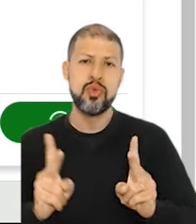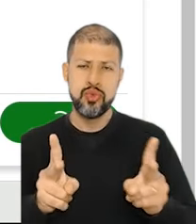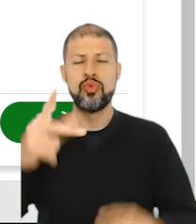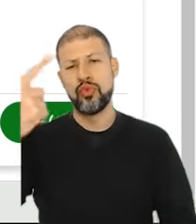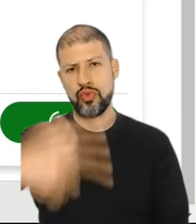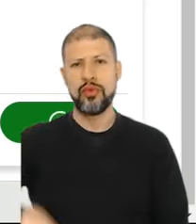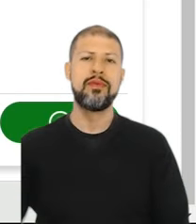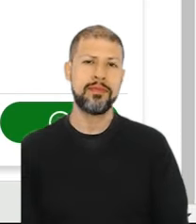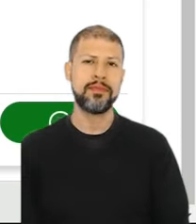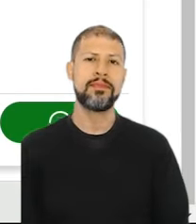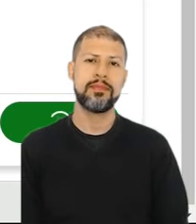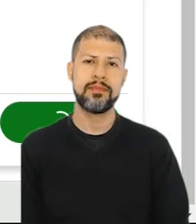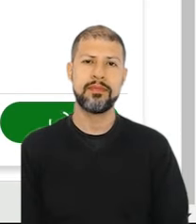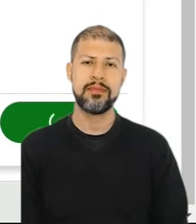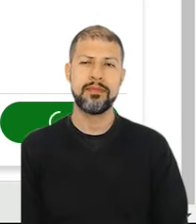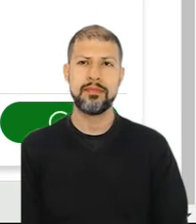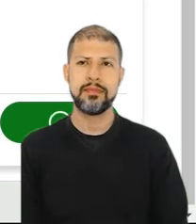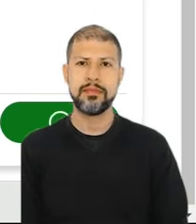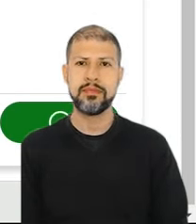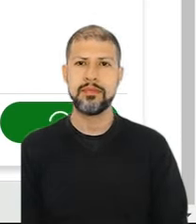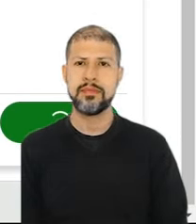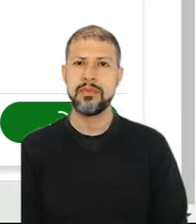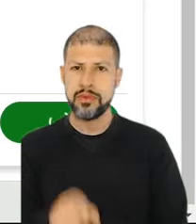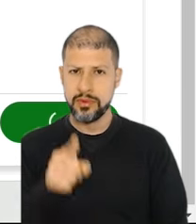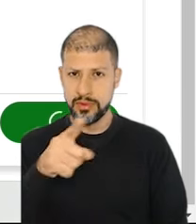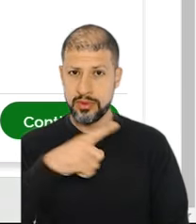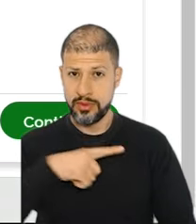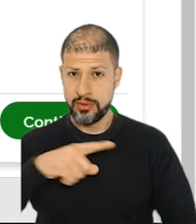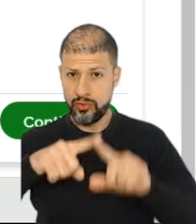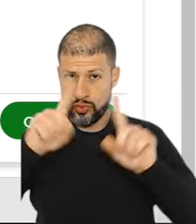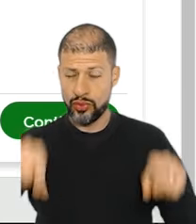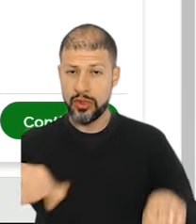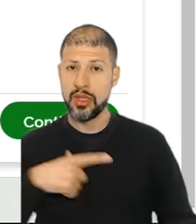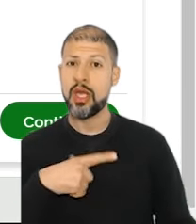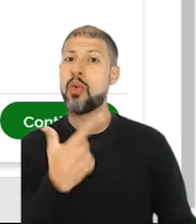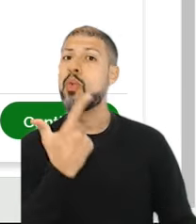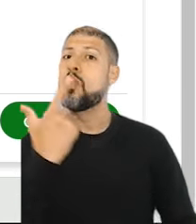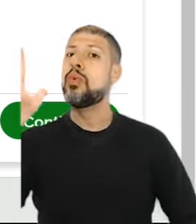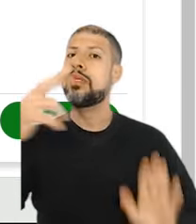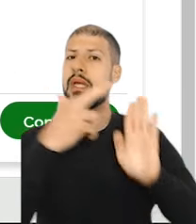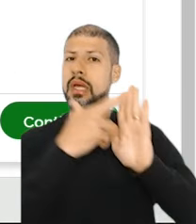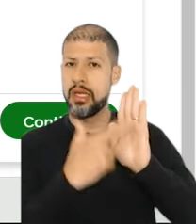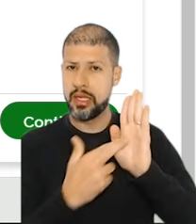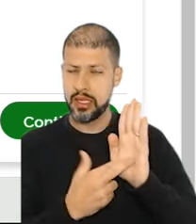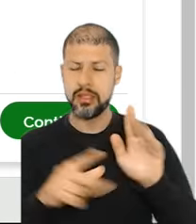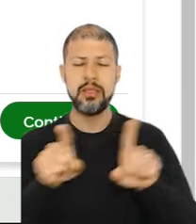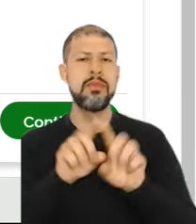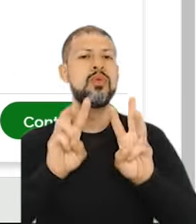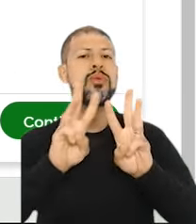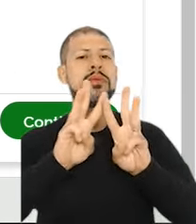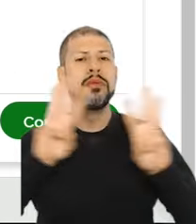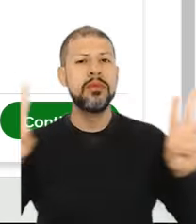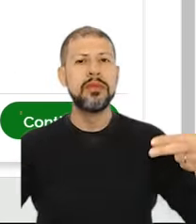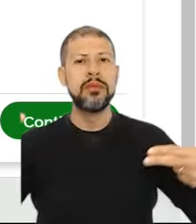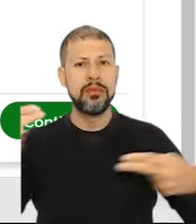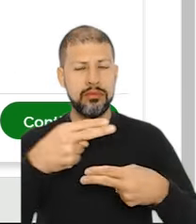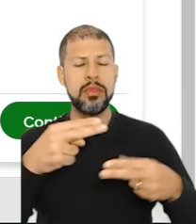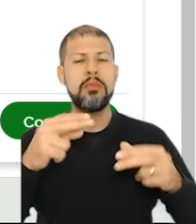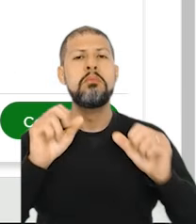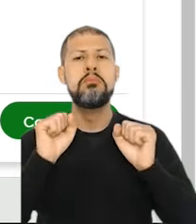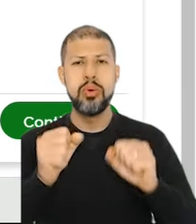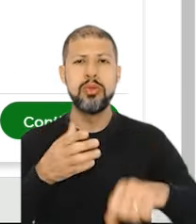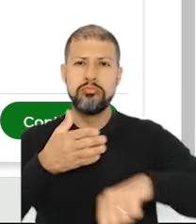novamente e se caso tem empregado tem outra regra que também no site do sebrai vocês podem obter informações